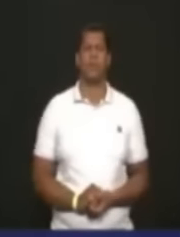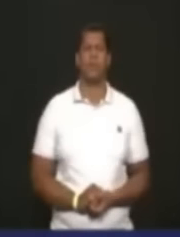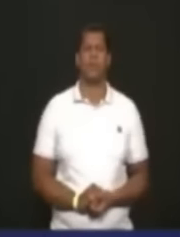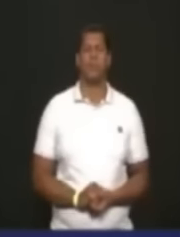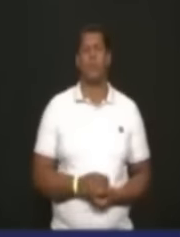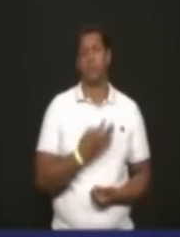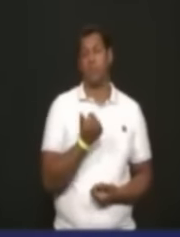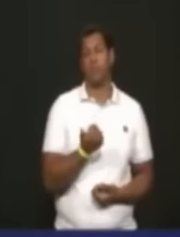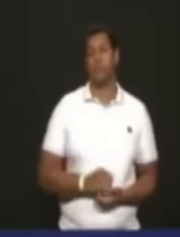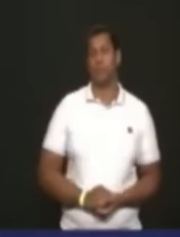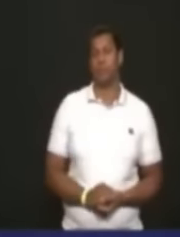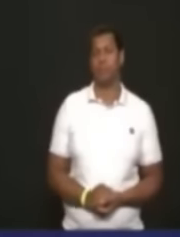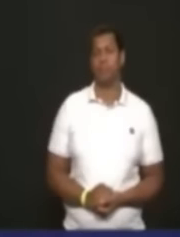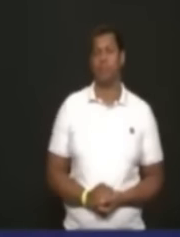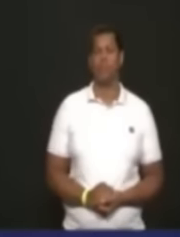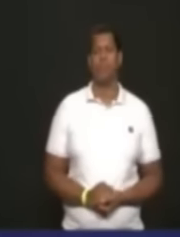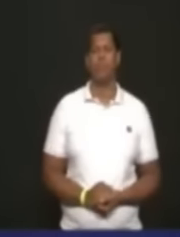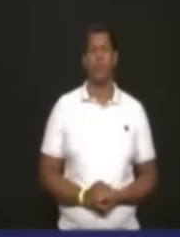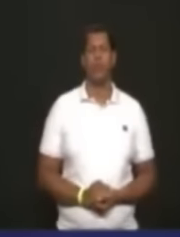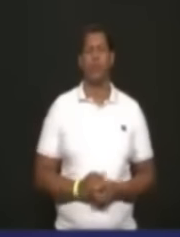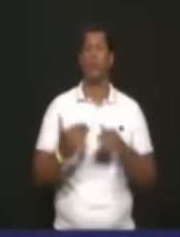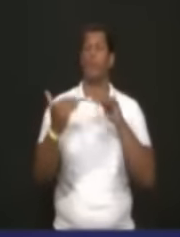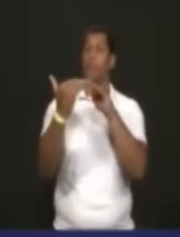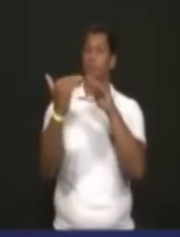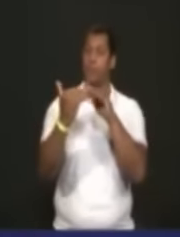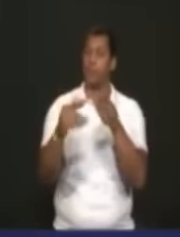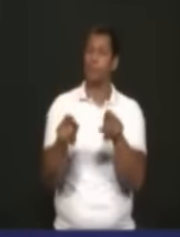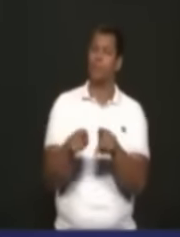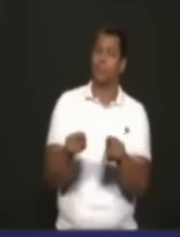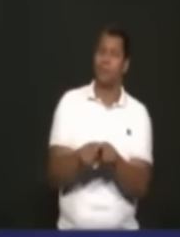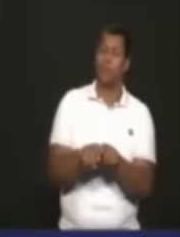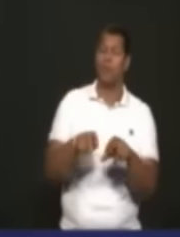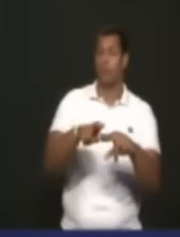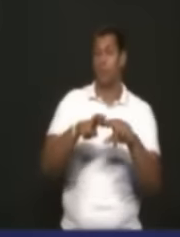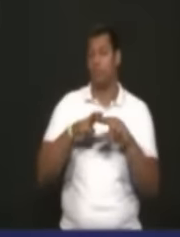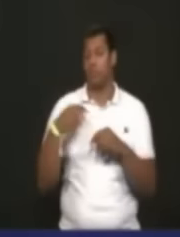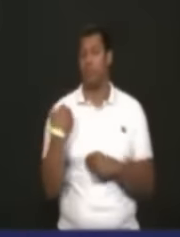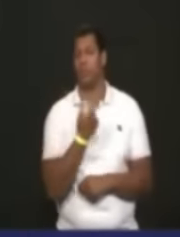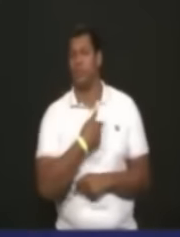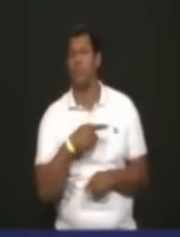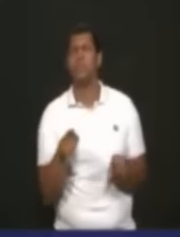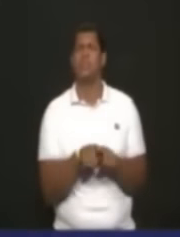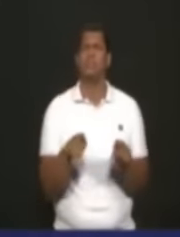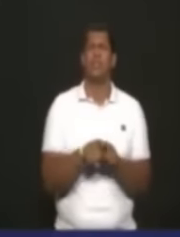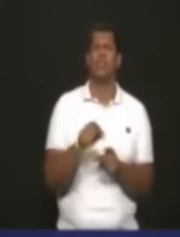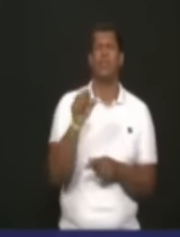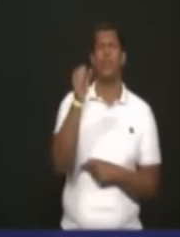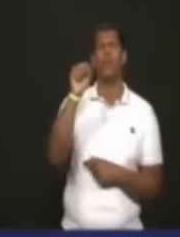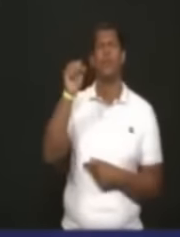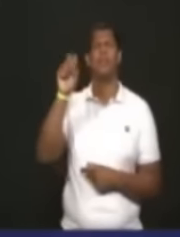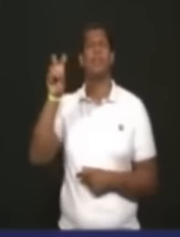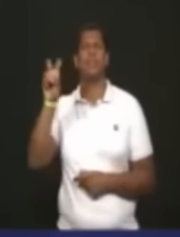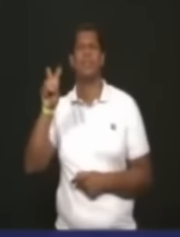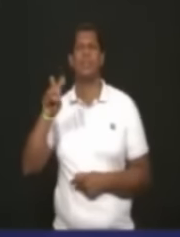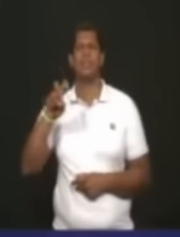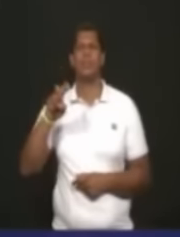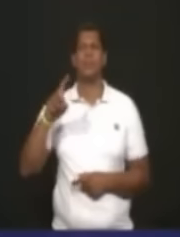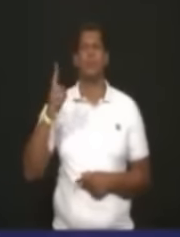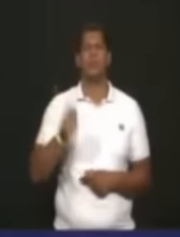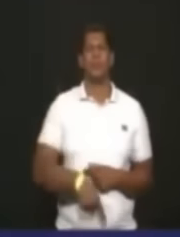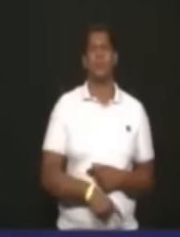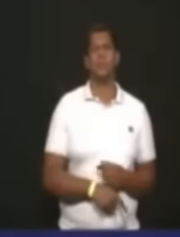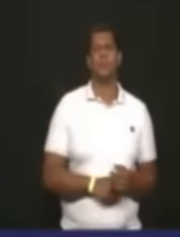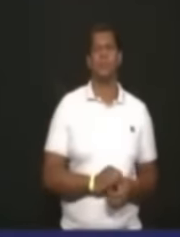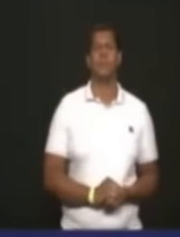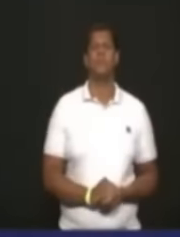Muito bem. Concordo com a candidata Marina, e é por isso, Marina, que nós temos hoje 85% das nossas crianças que estão em creche